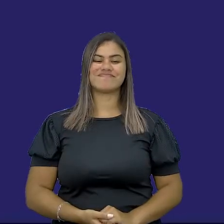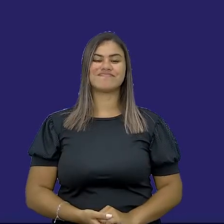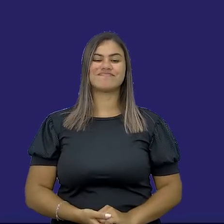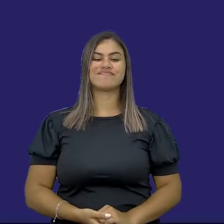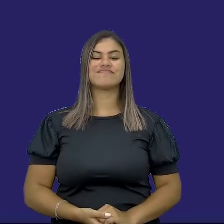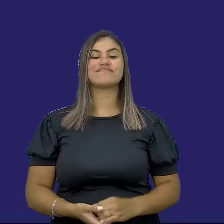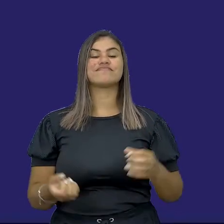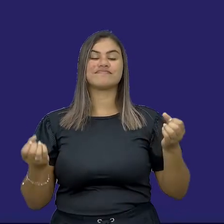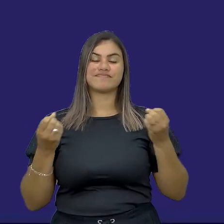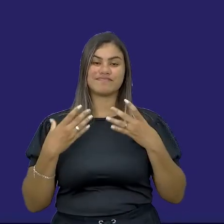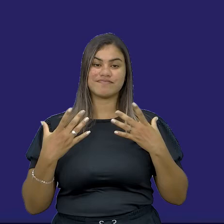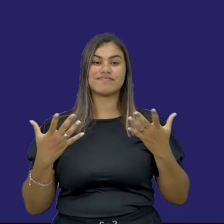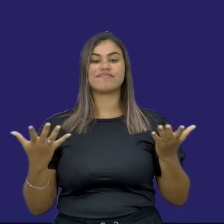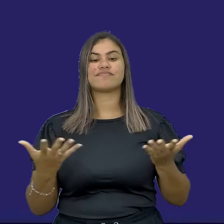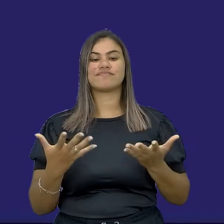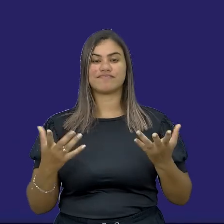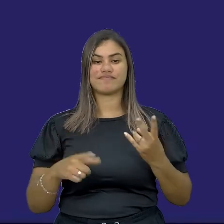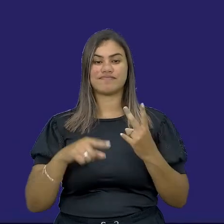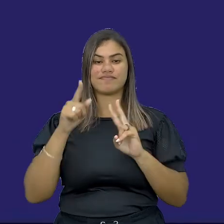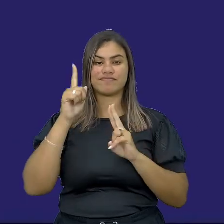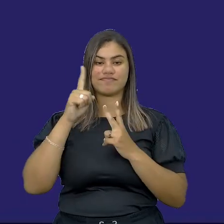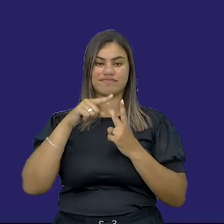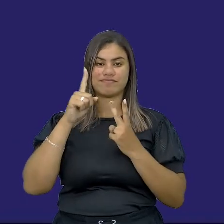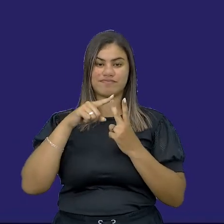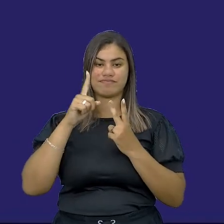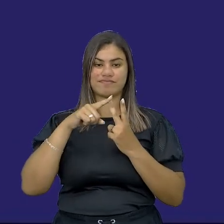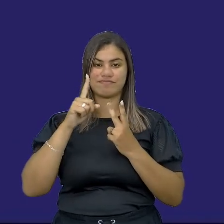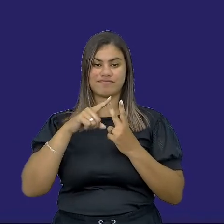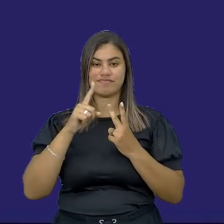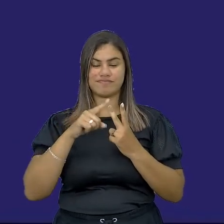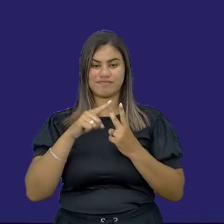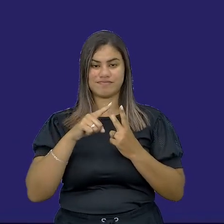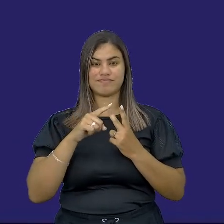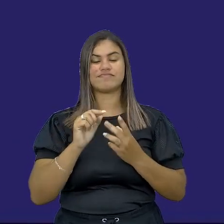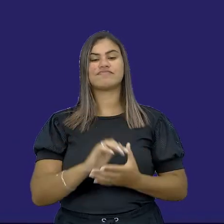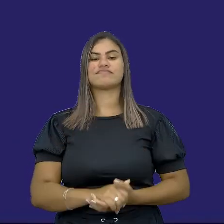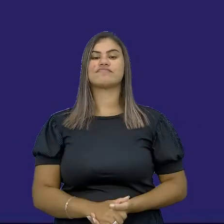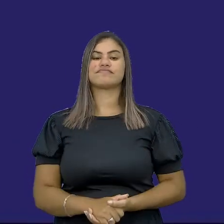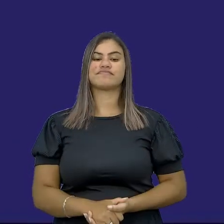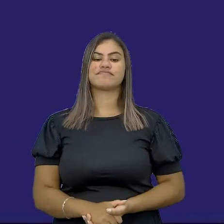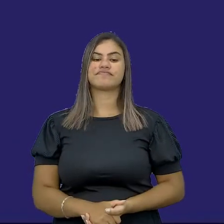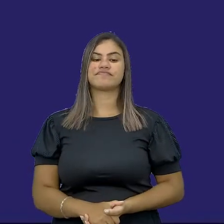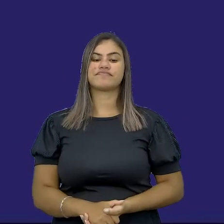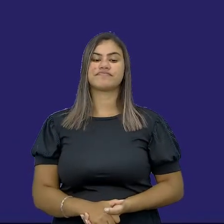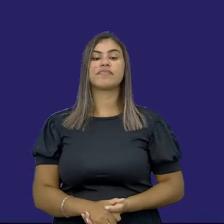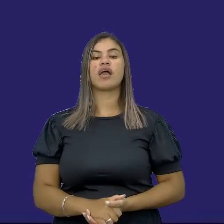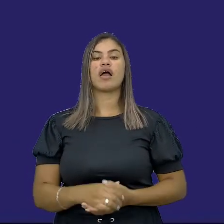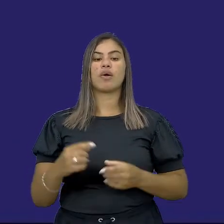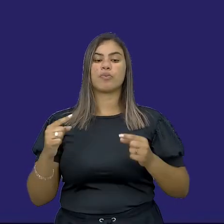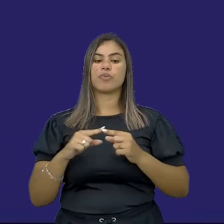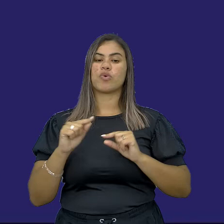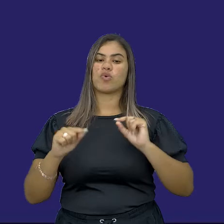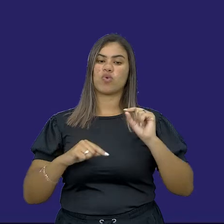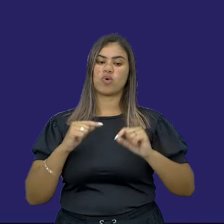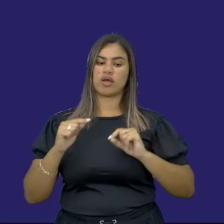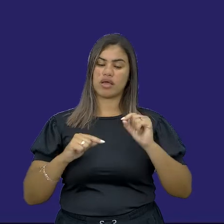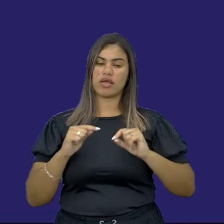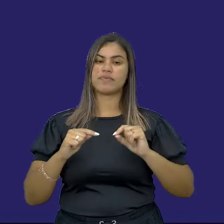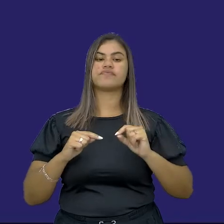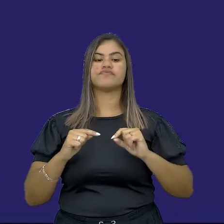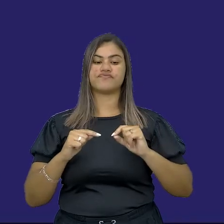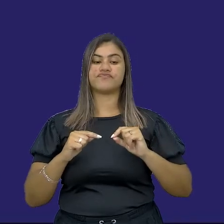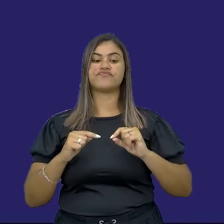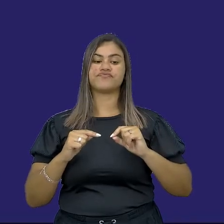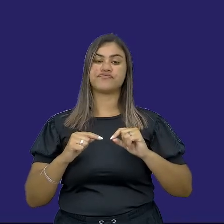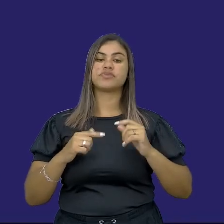e agora, enfim, nós passaremos para o momento 2 da nossa formação de hoje, no qual nós iremos iniciar